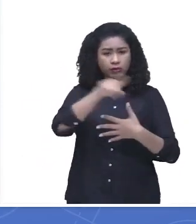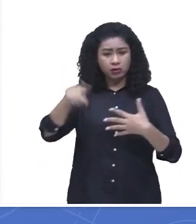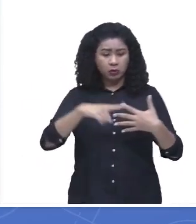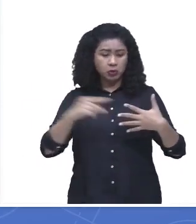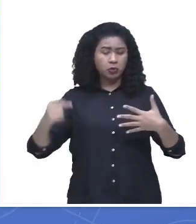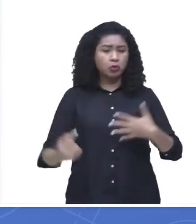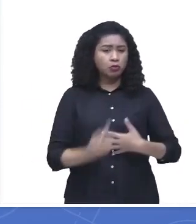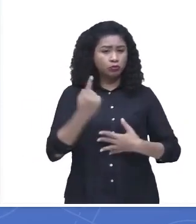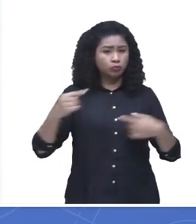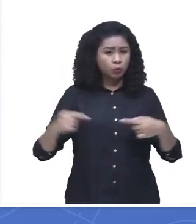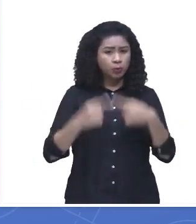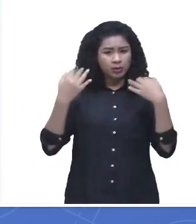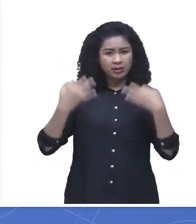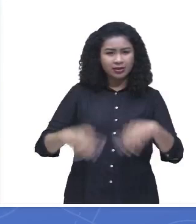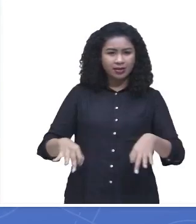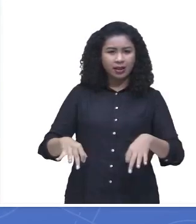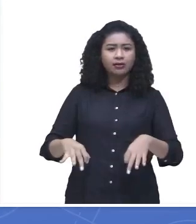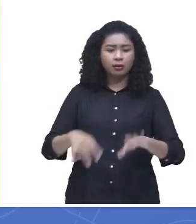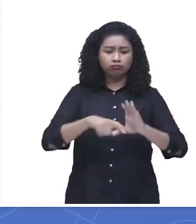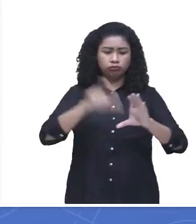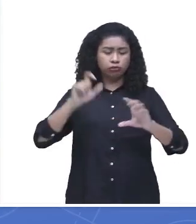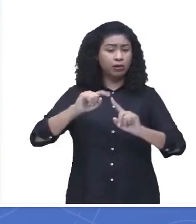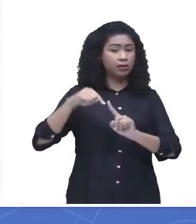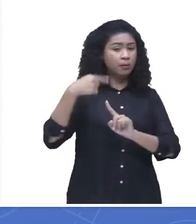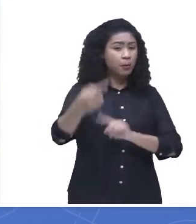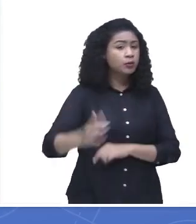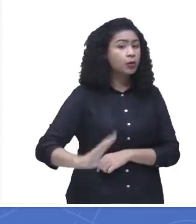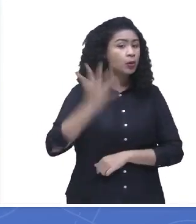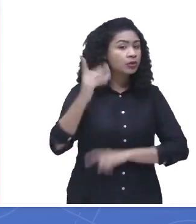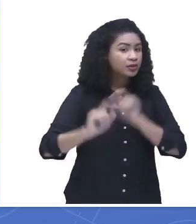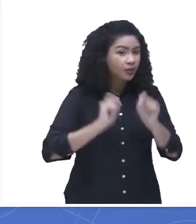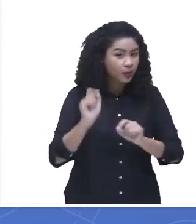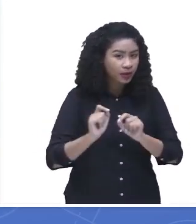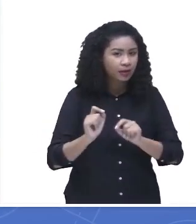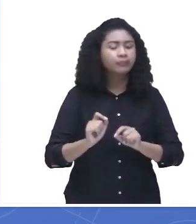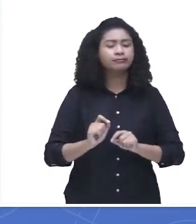aconteceu pós-independência, ok? Até daqui a pouco para a correção.